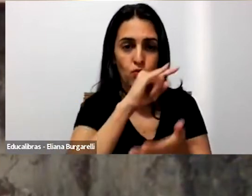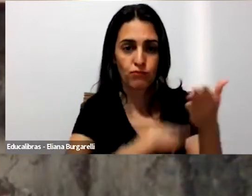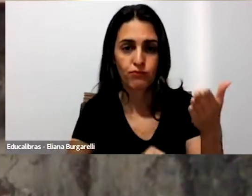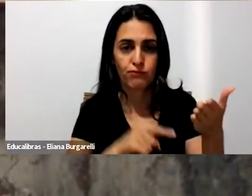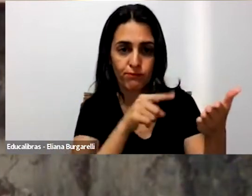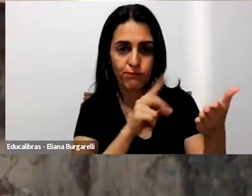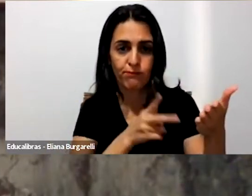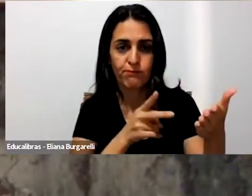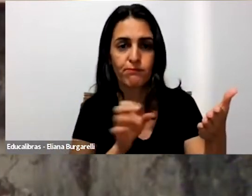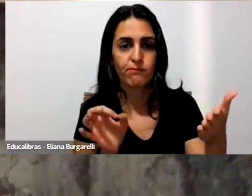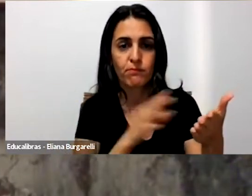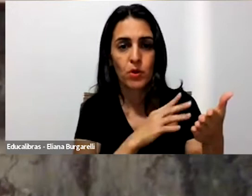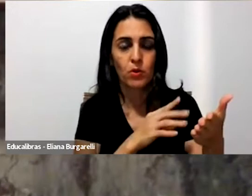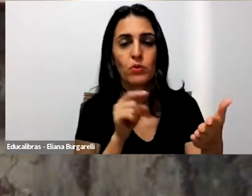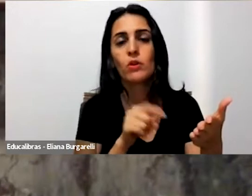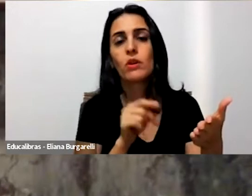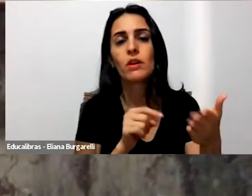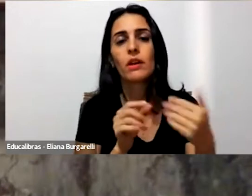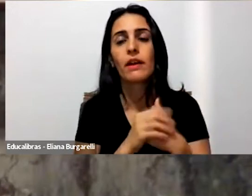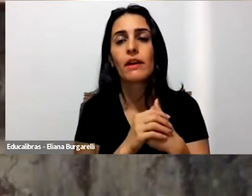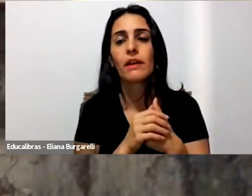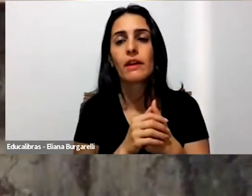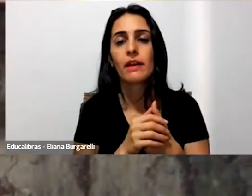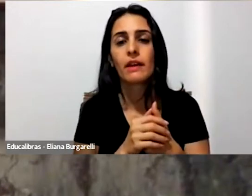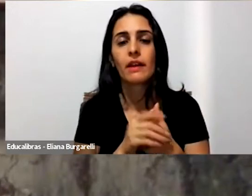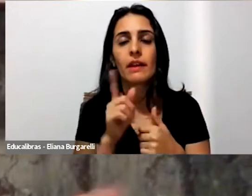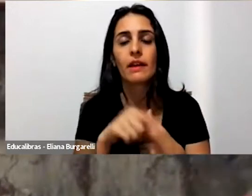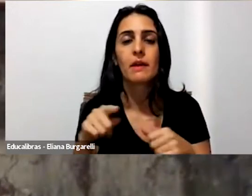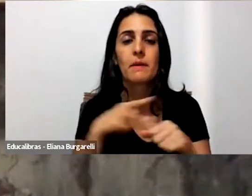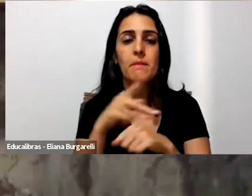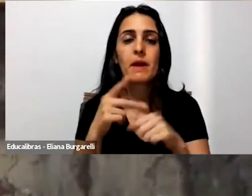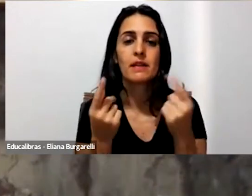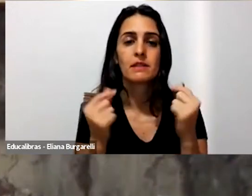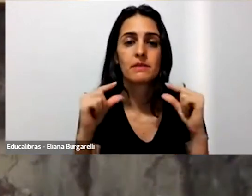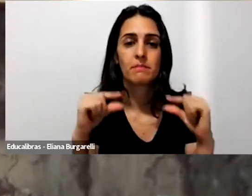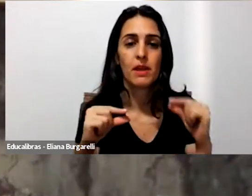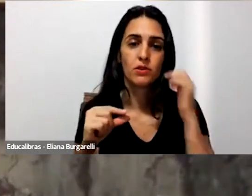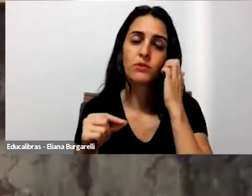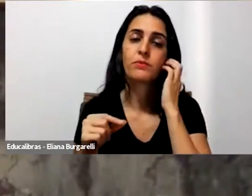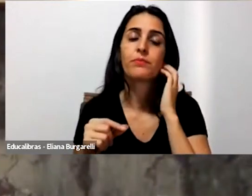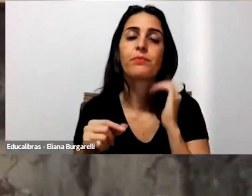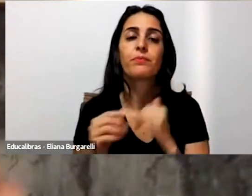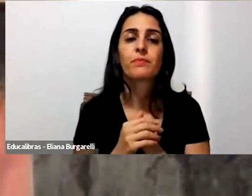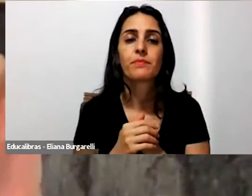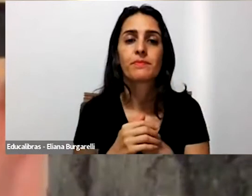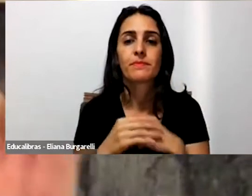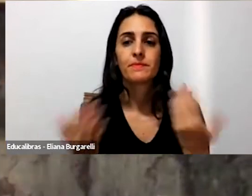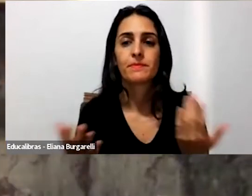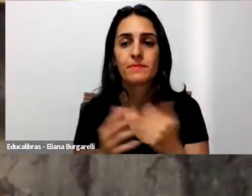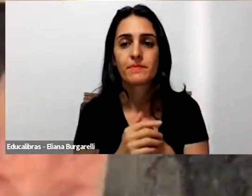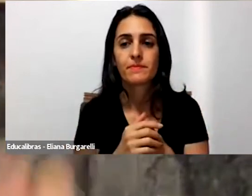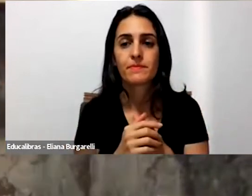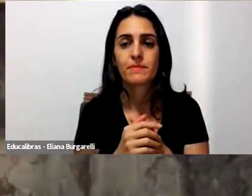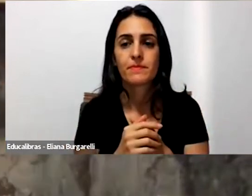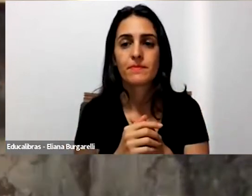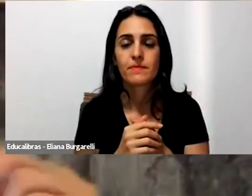ela é muito restritiva para países de renda média, que são todos os países da Bacia Amazônica. E os